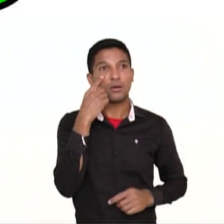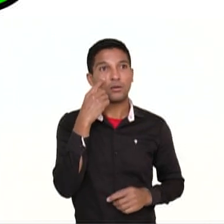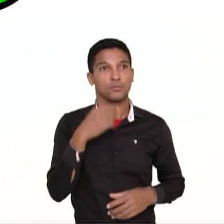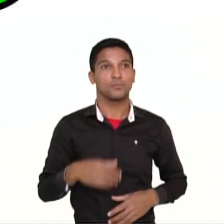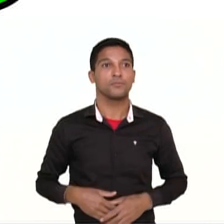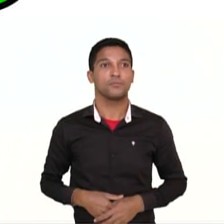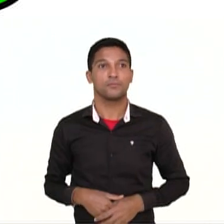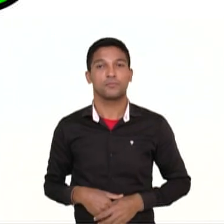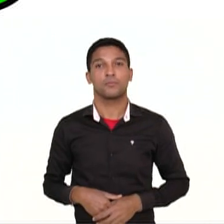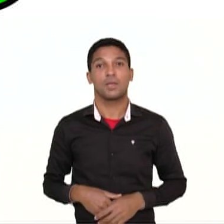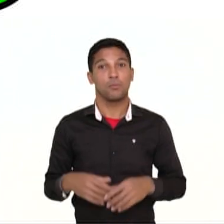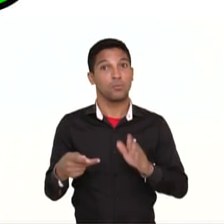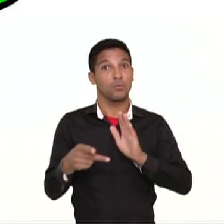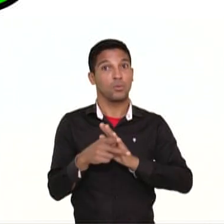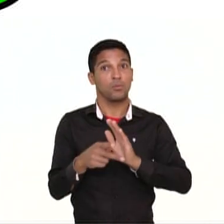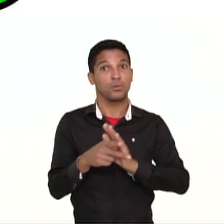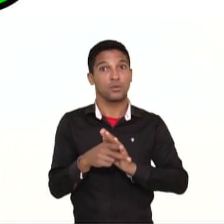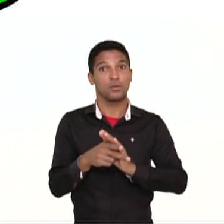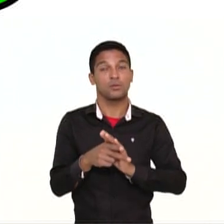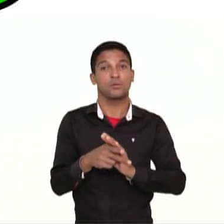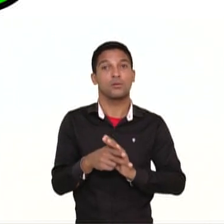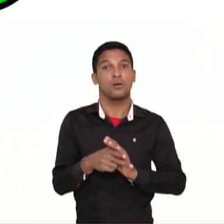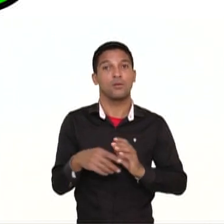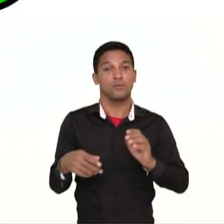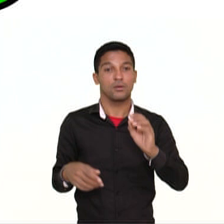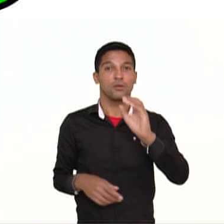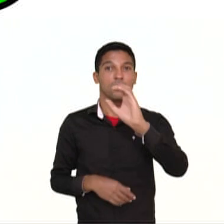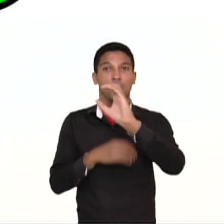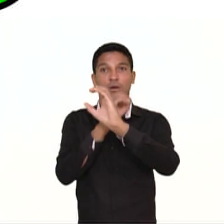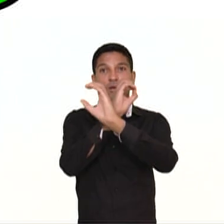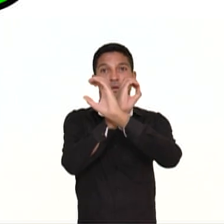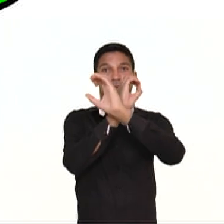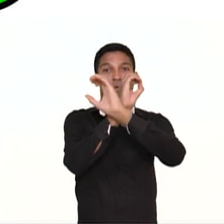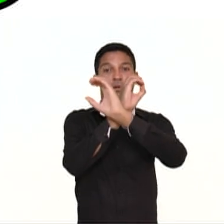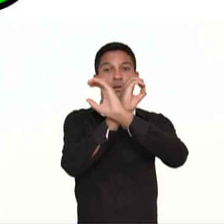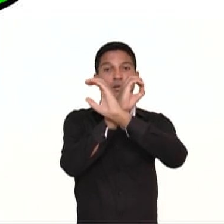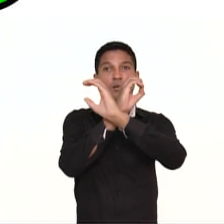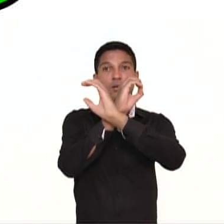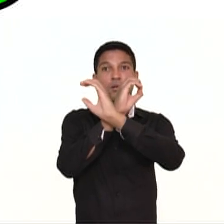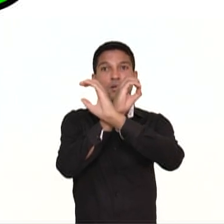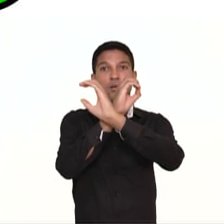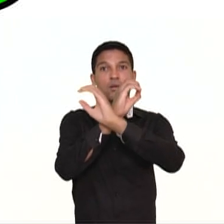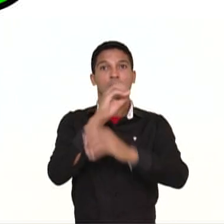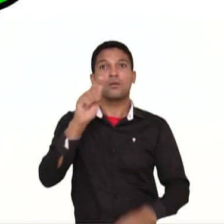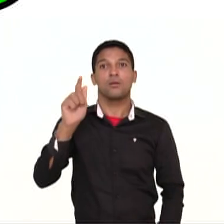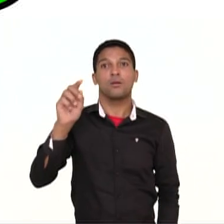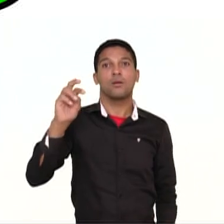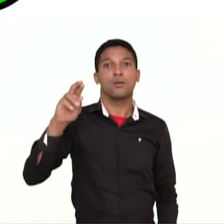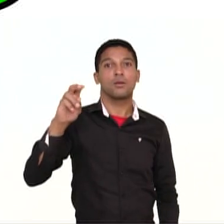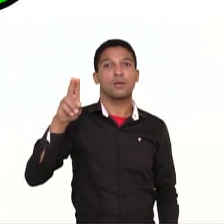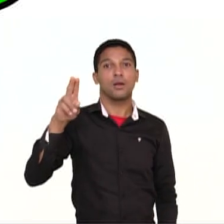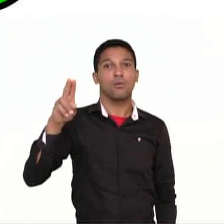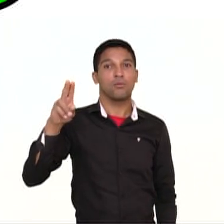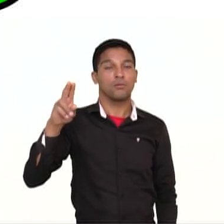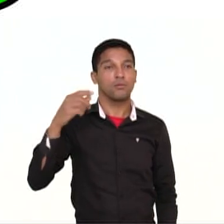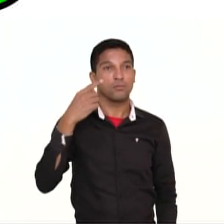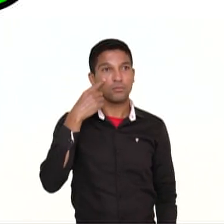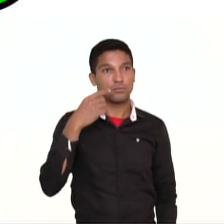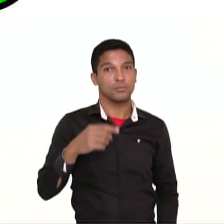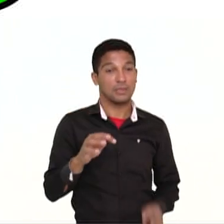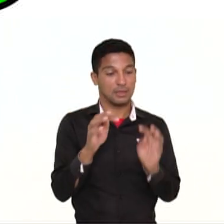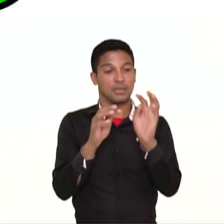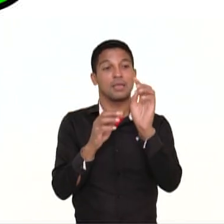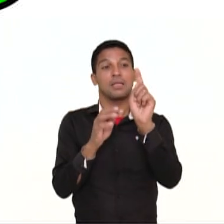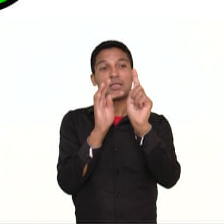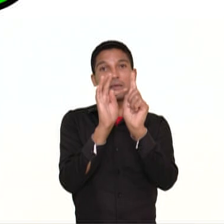é a temperatura em graus Celsius, a leitura é fundamental, né? Está lá dizendo então que é determinada em função da